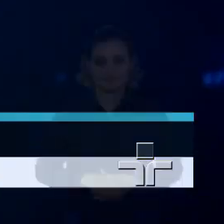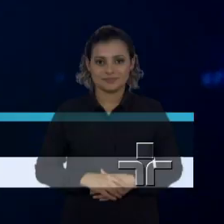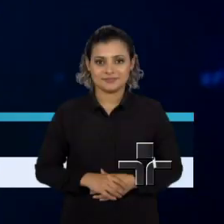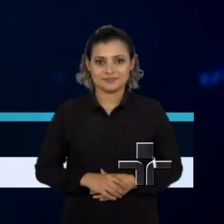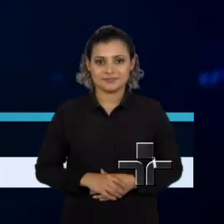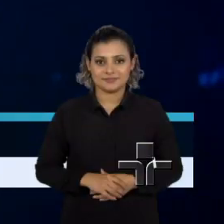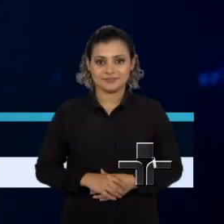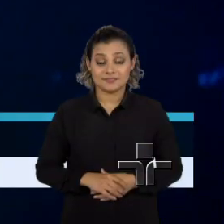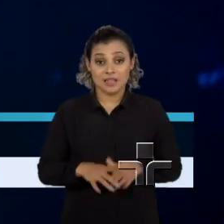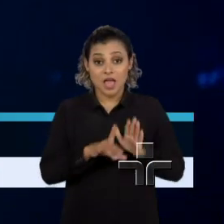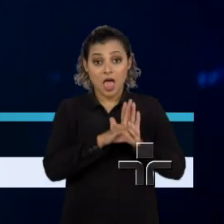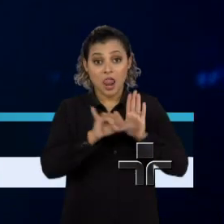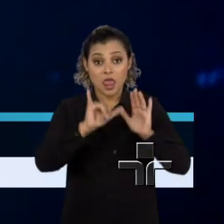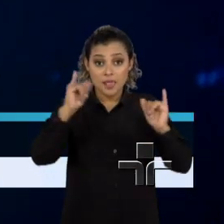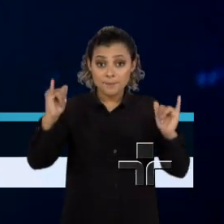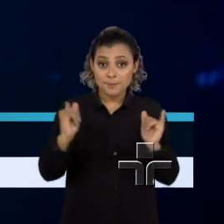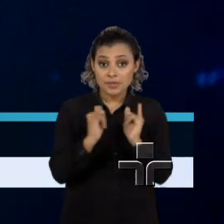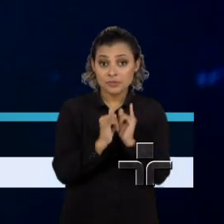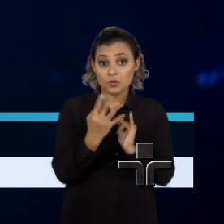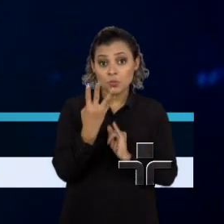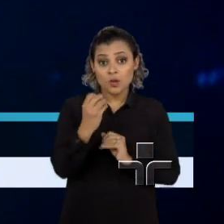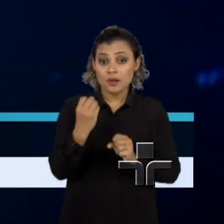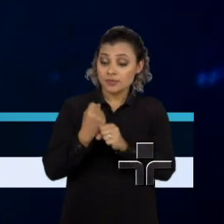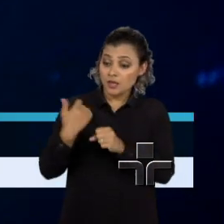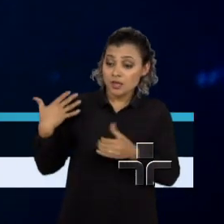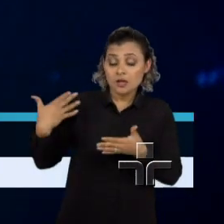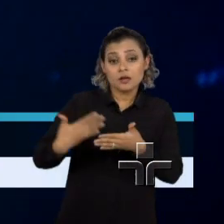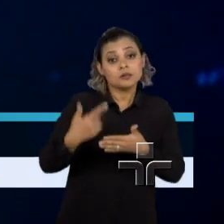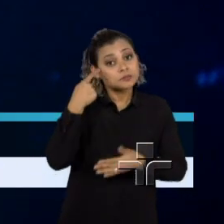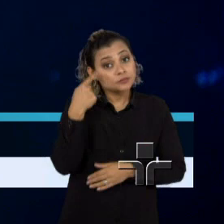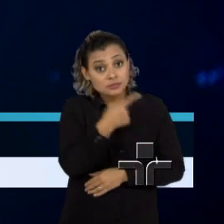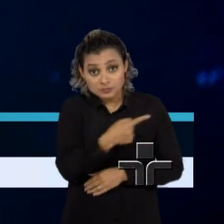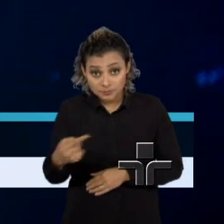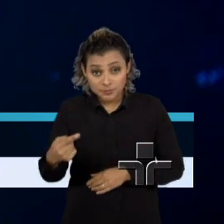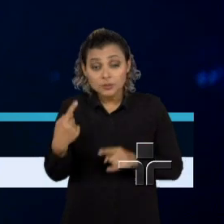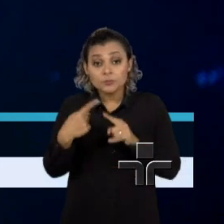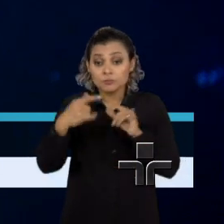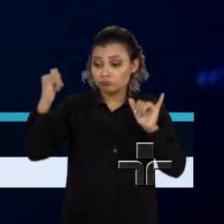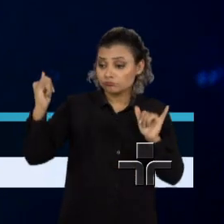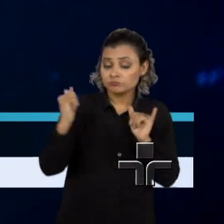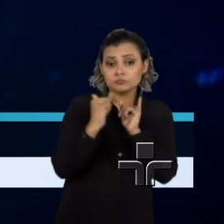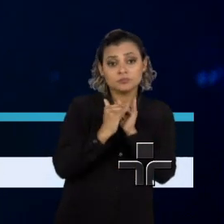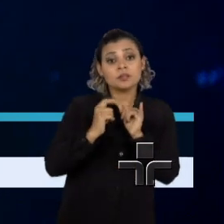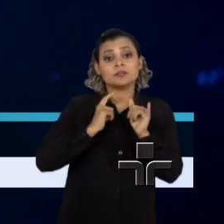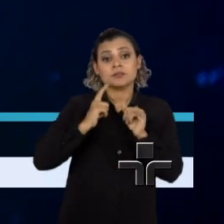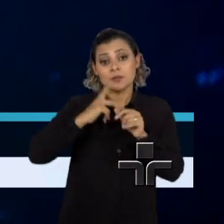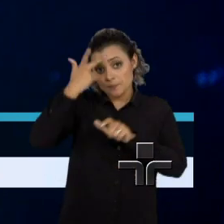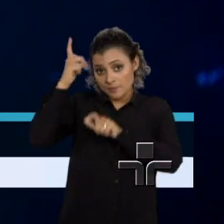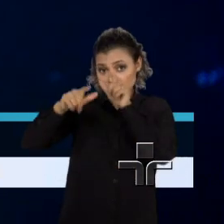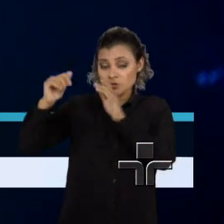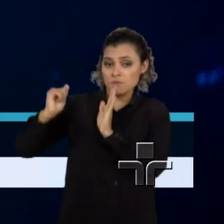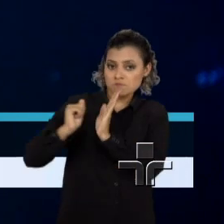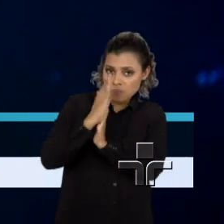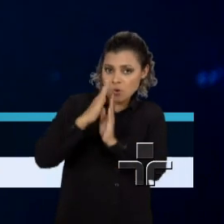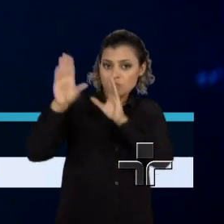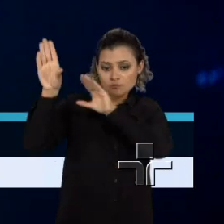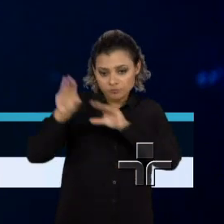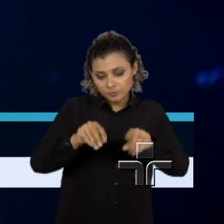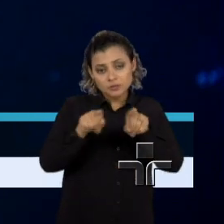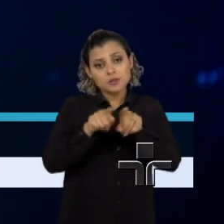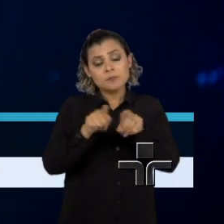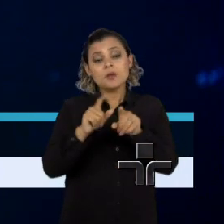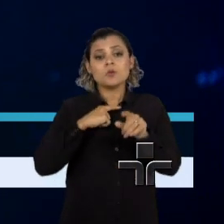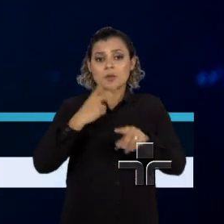A lei de anistia completa 40 anos esta semana. Ela permitiu a volta de exilados políticos e suspendeu prisões, além de